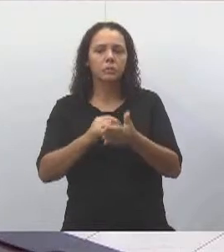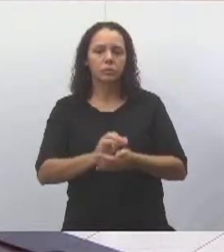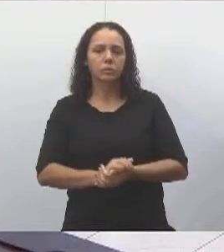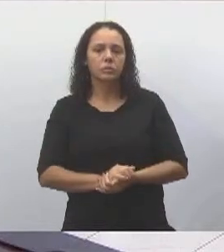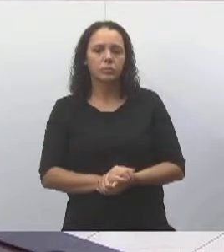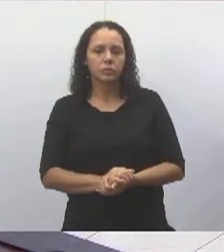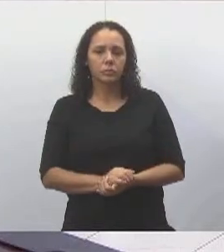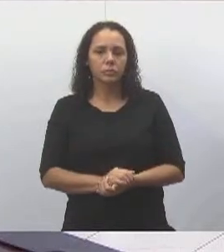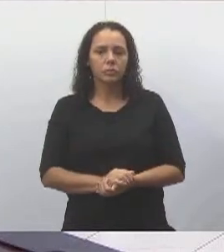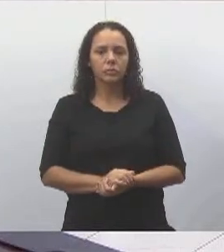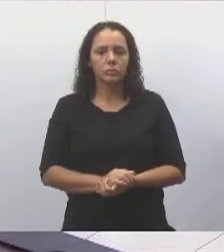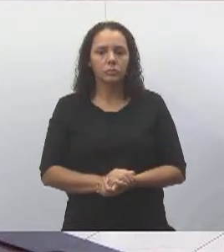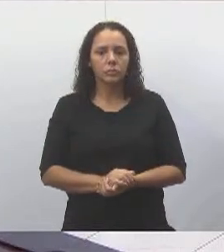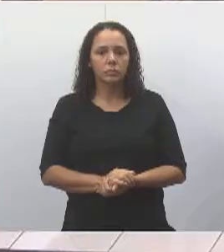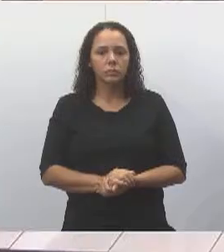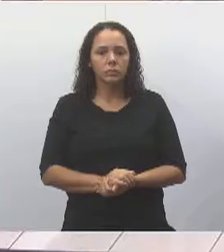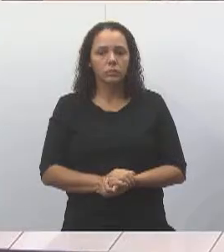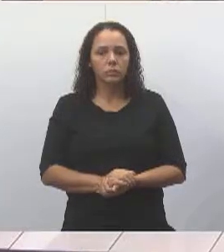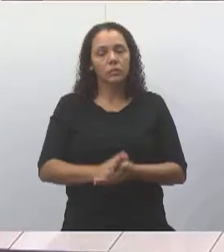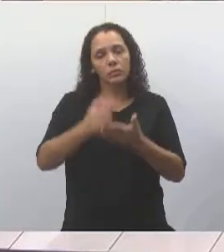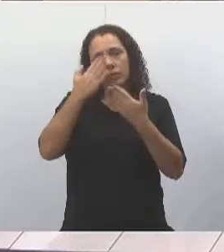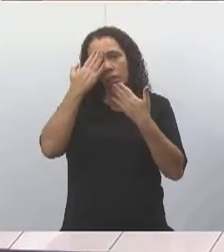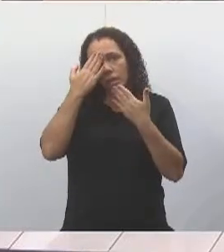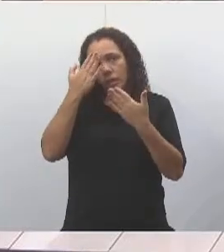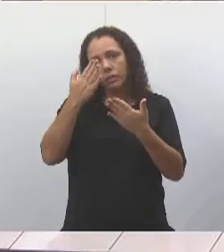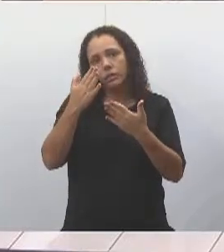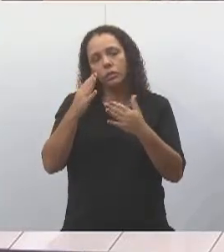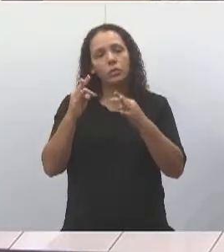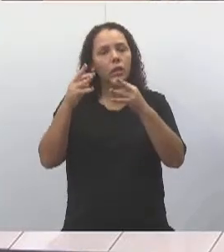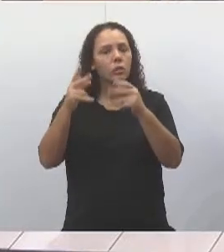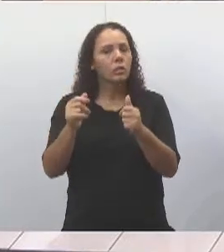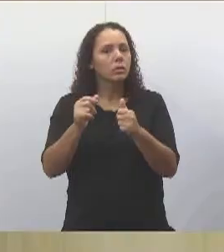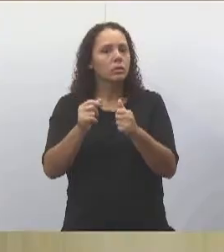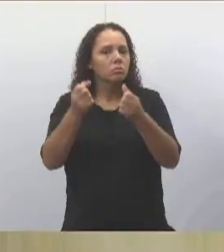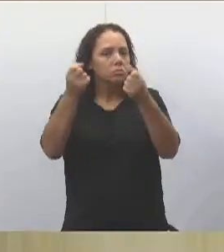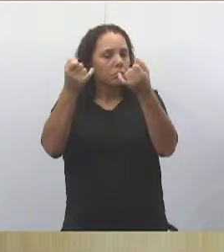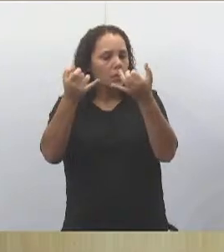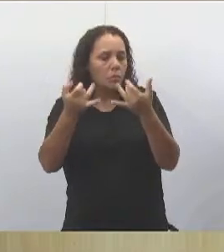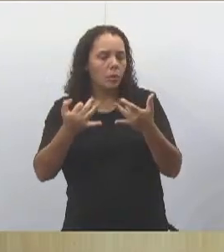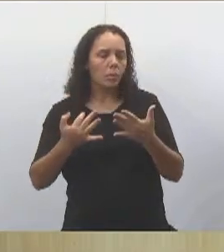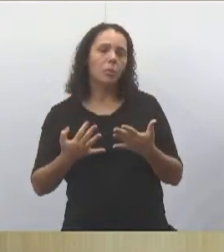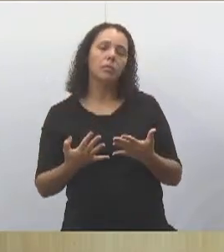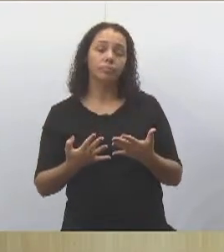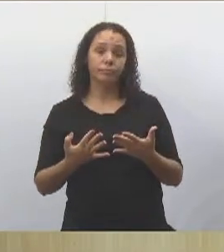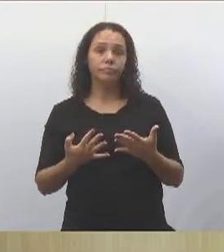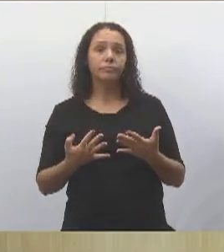Bom, aqui eu agradeço a explanação do senhor Guilherme.